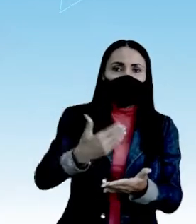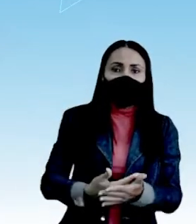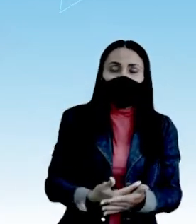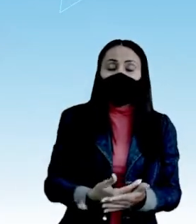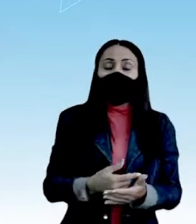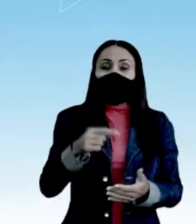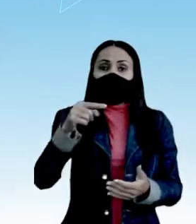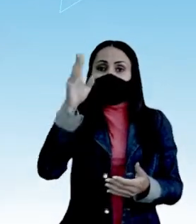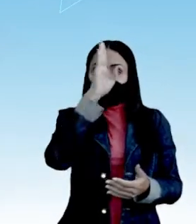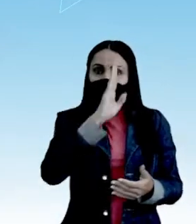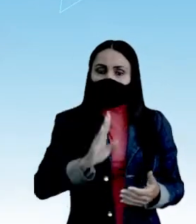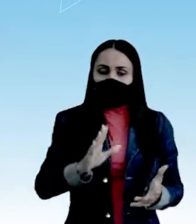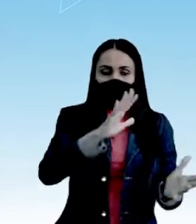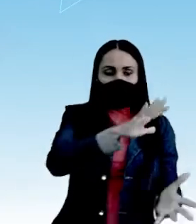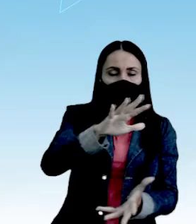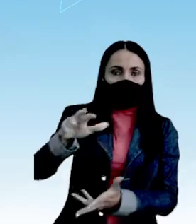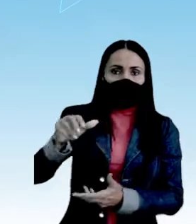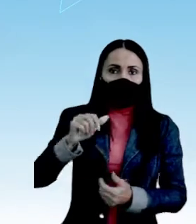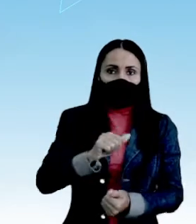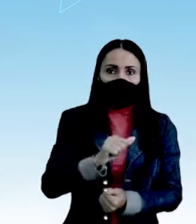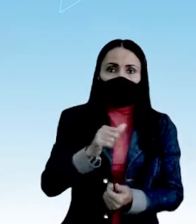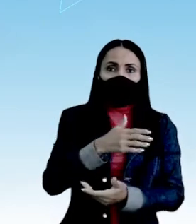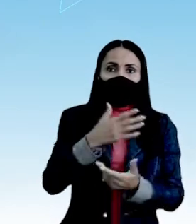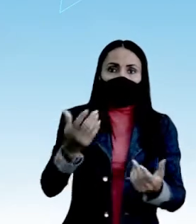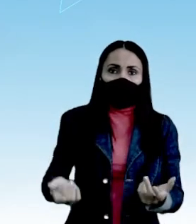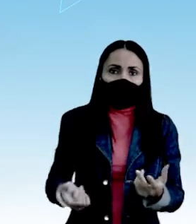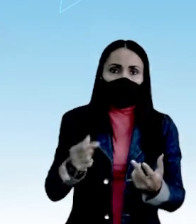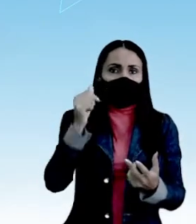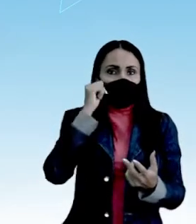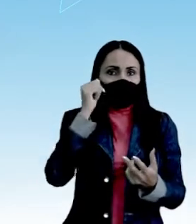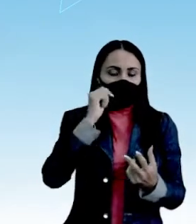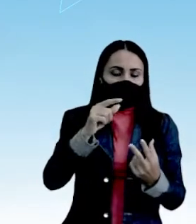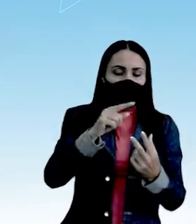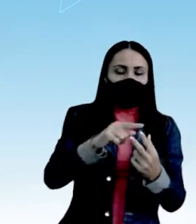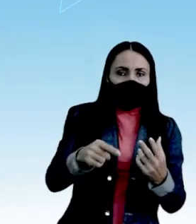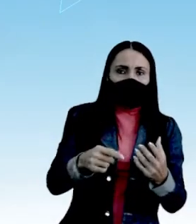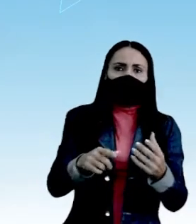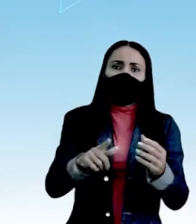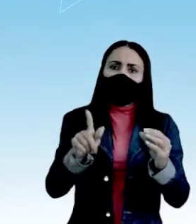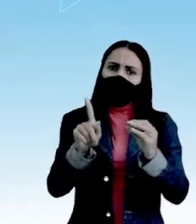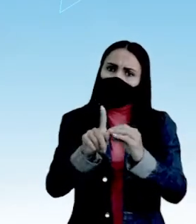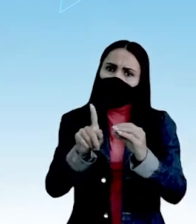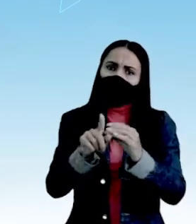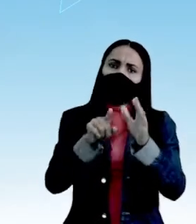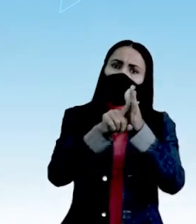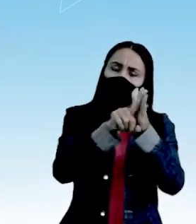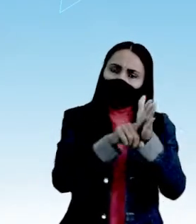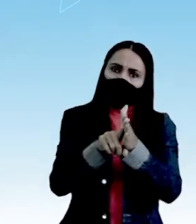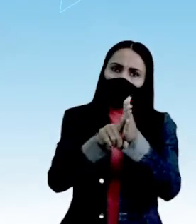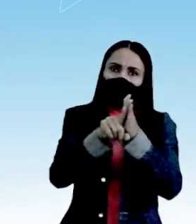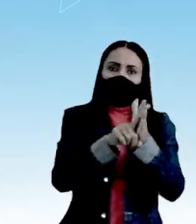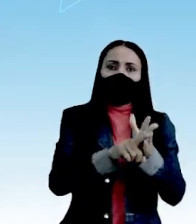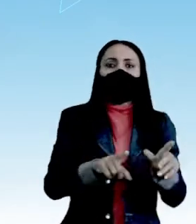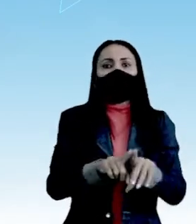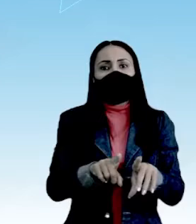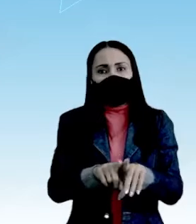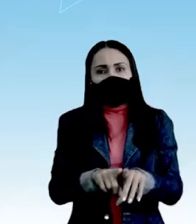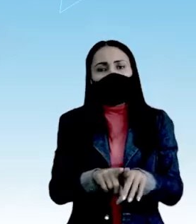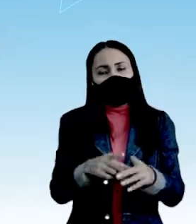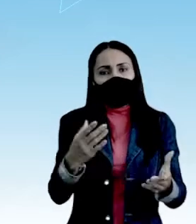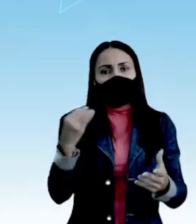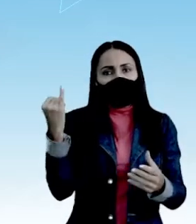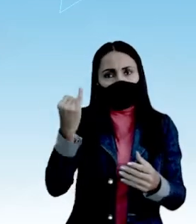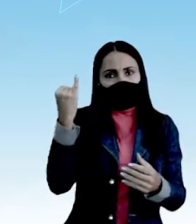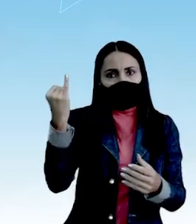no Brasil e no mundo, né, como Chiquinha Gonzaga. Quem tiver curiosidade, procurem, que vale a pena, né, ouvir algumas músicas dela, né?